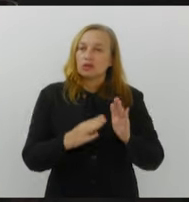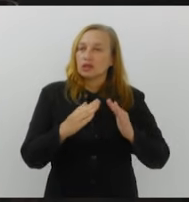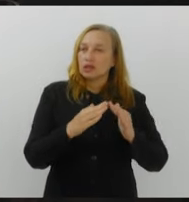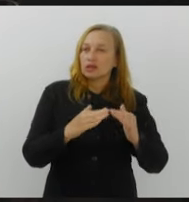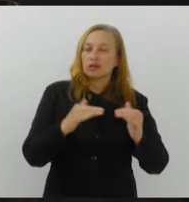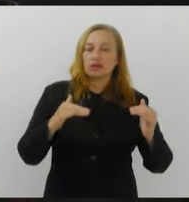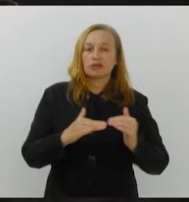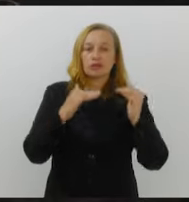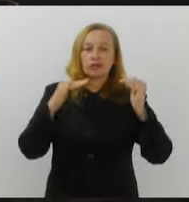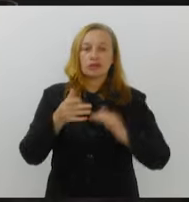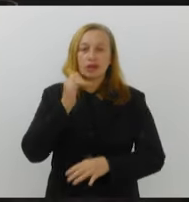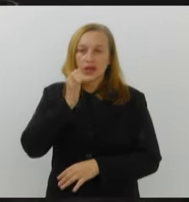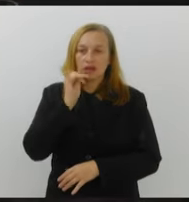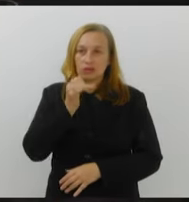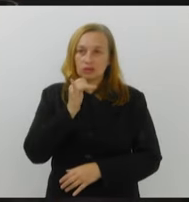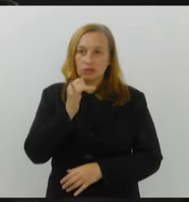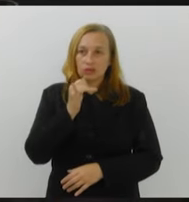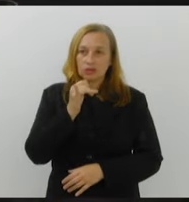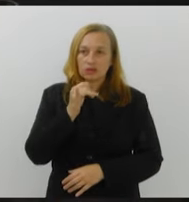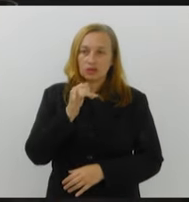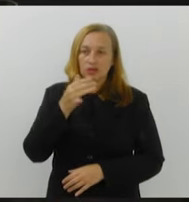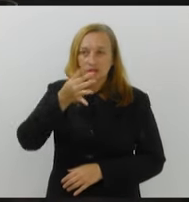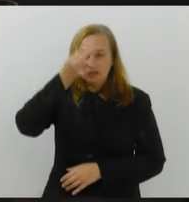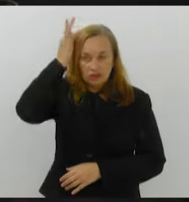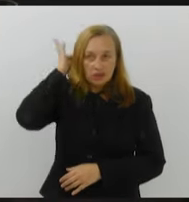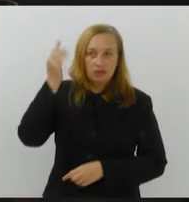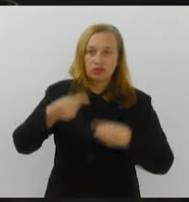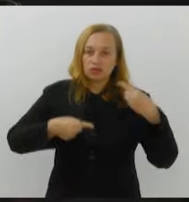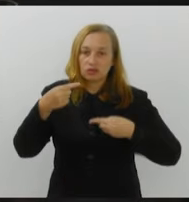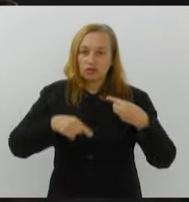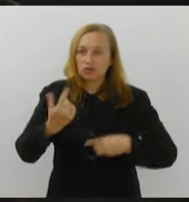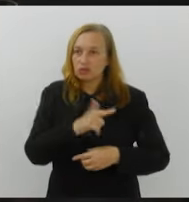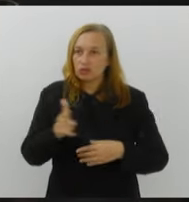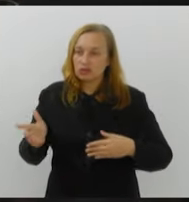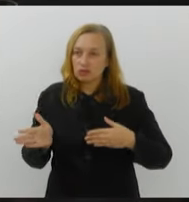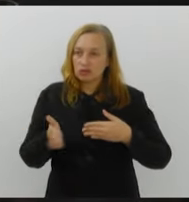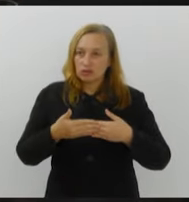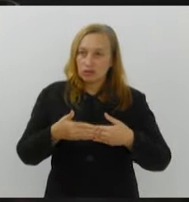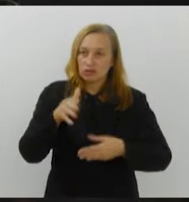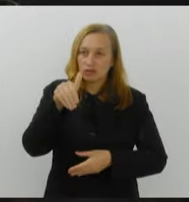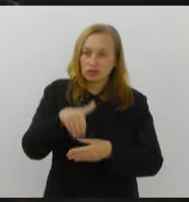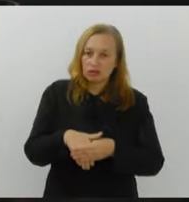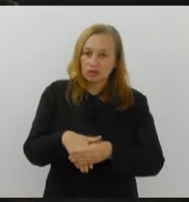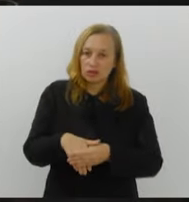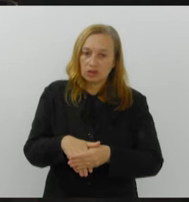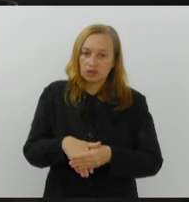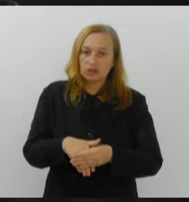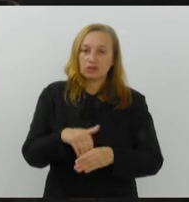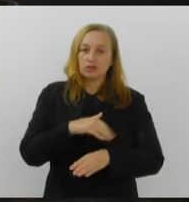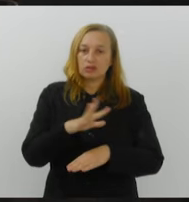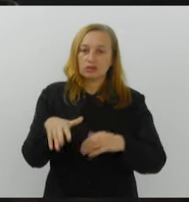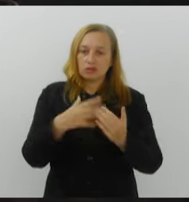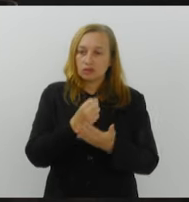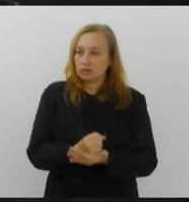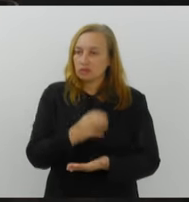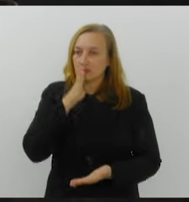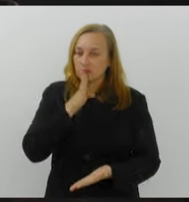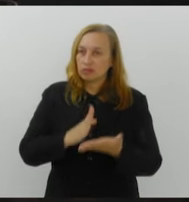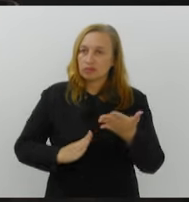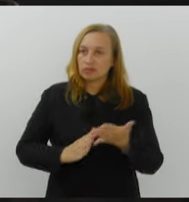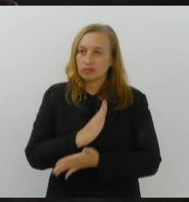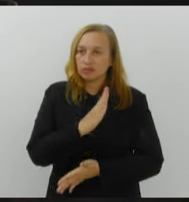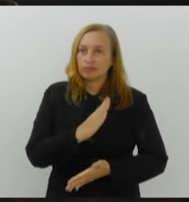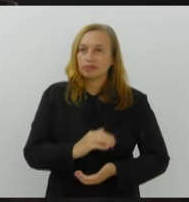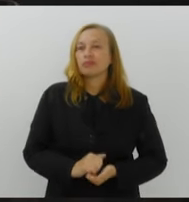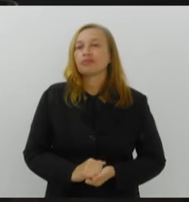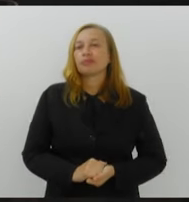Externa, favorável. Relator, deputado Fred Pacheco. Em discussão, não havendo quem queira discutir, encerrada a discussão, em votação. Se vocês que aprovam, permaneçam como